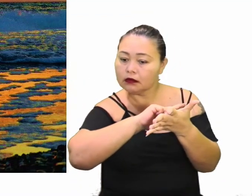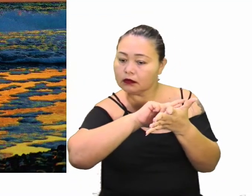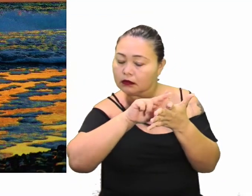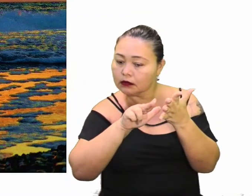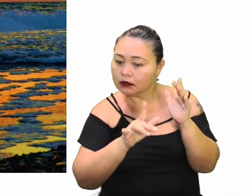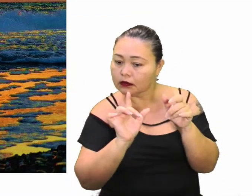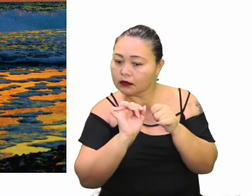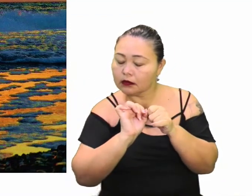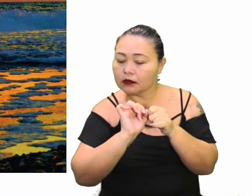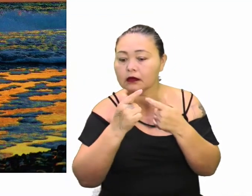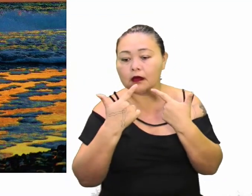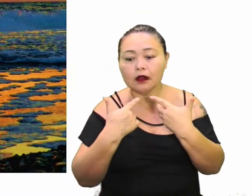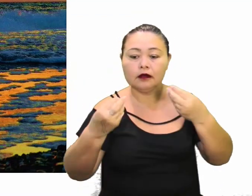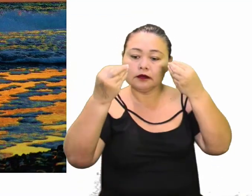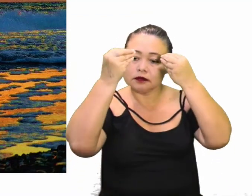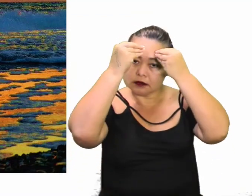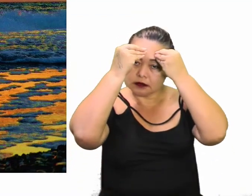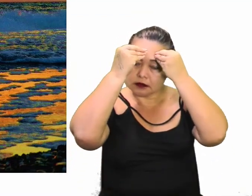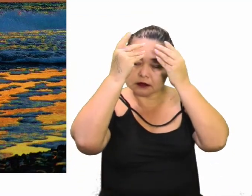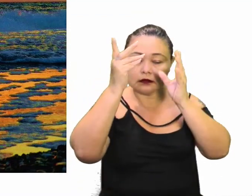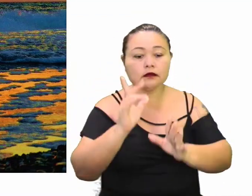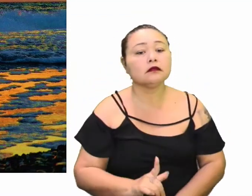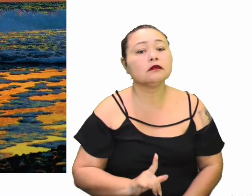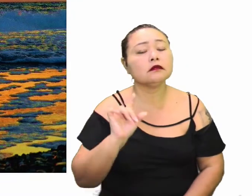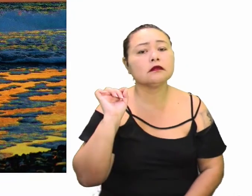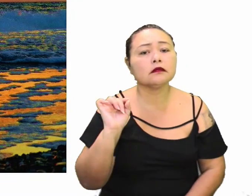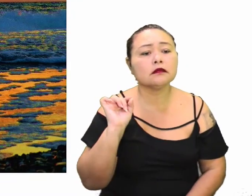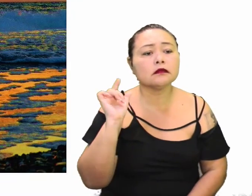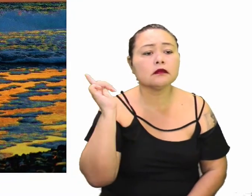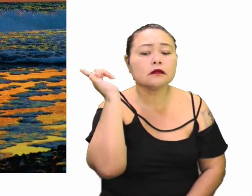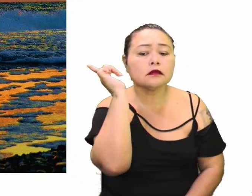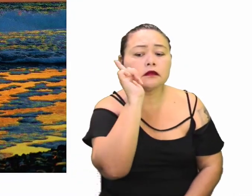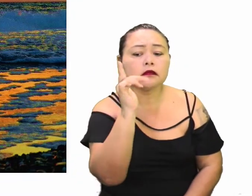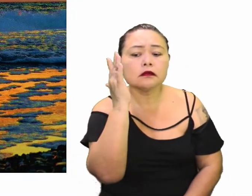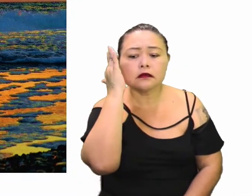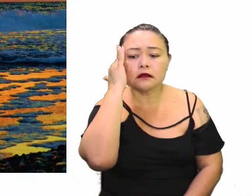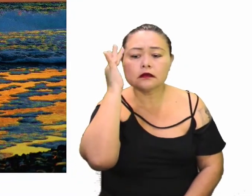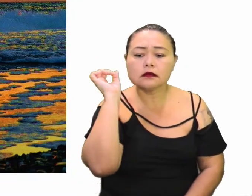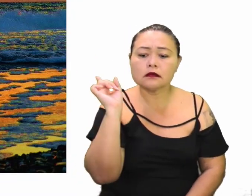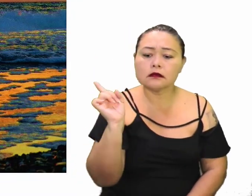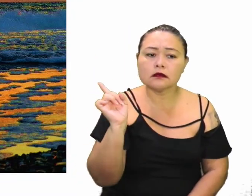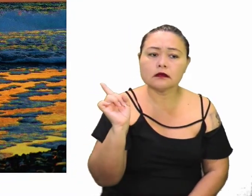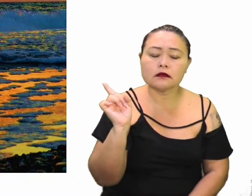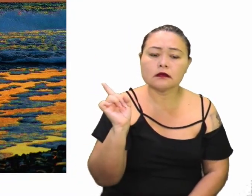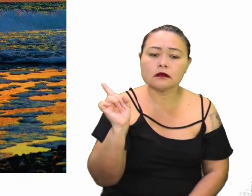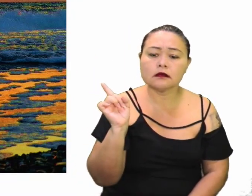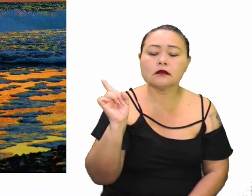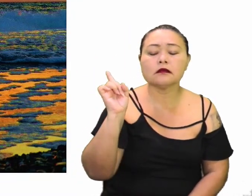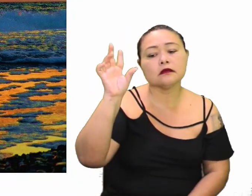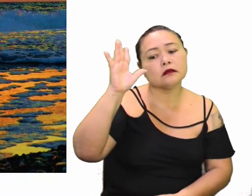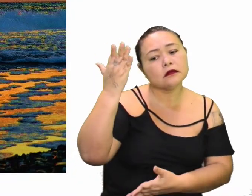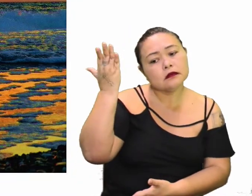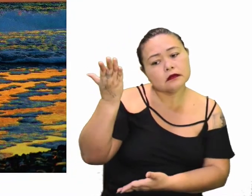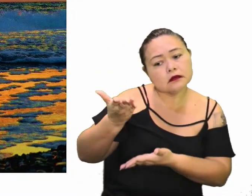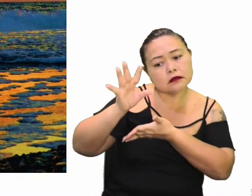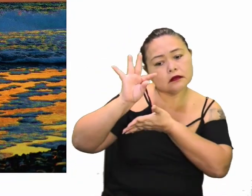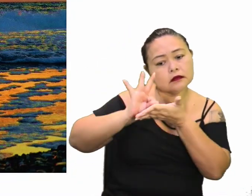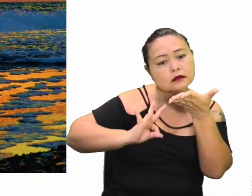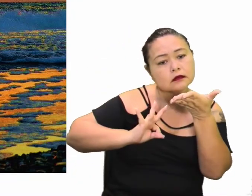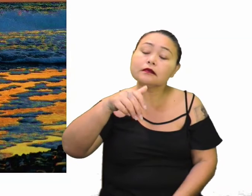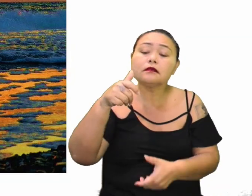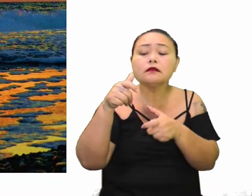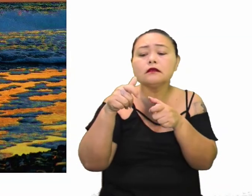ou uma linguagem não verbal? Vou deixar esse questionamento aqui para vocês,